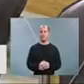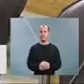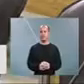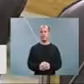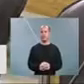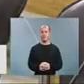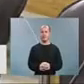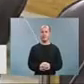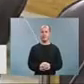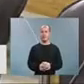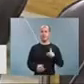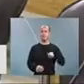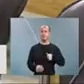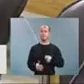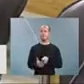é de cobrança.